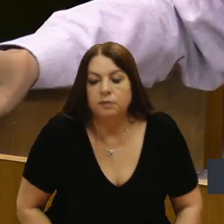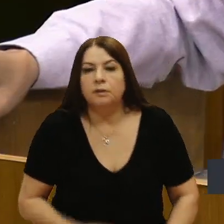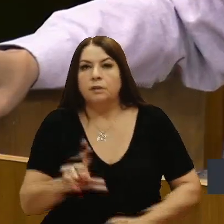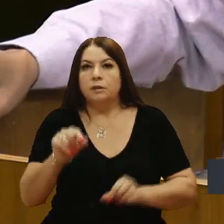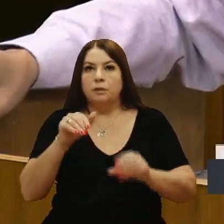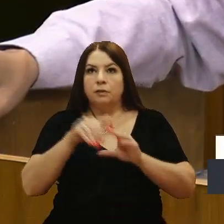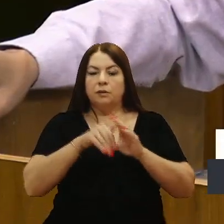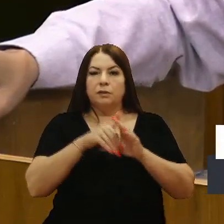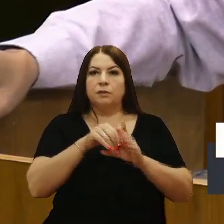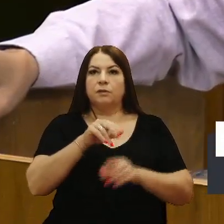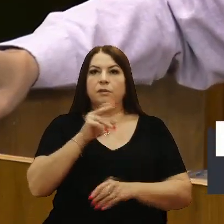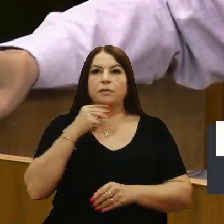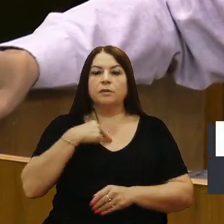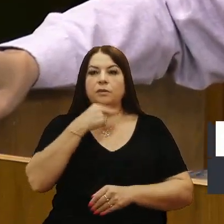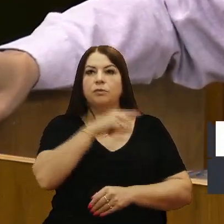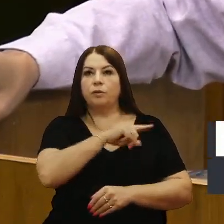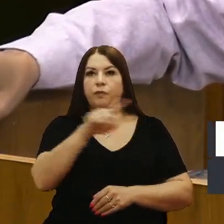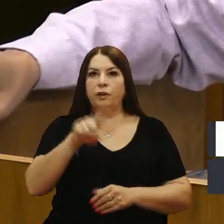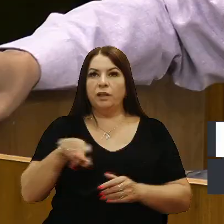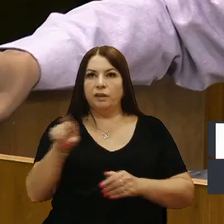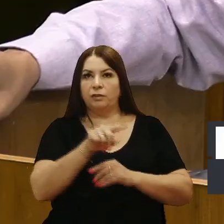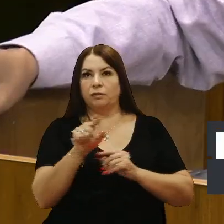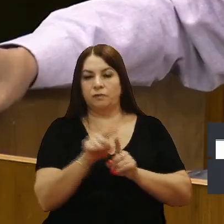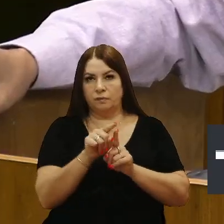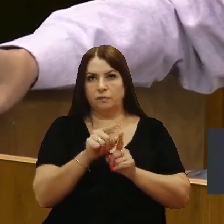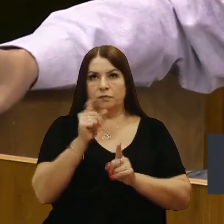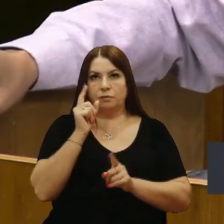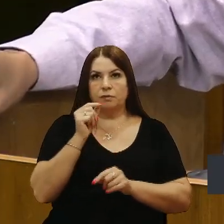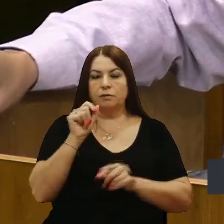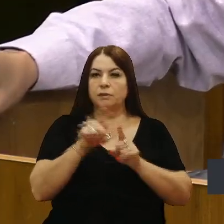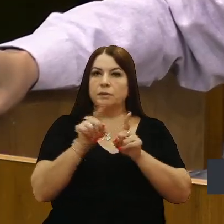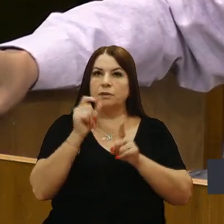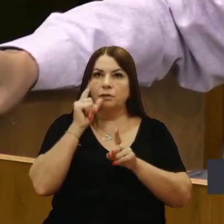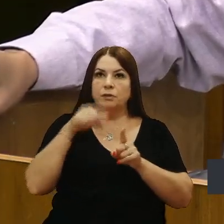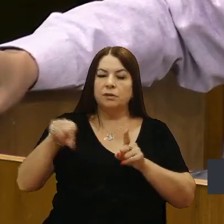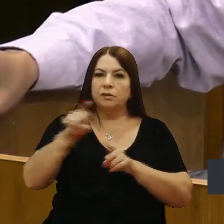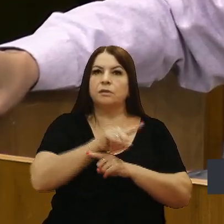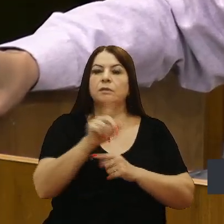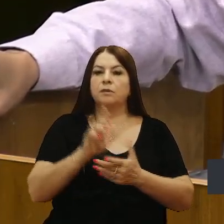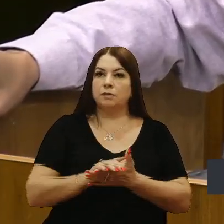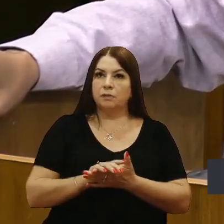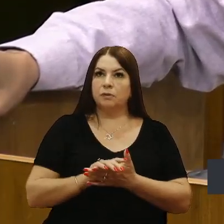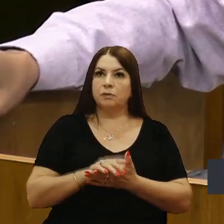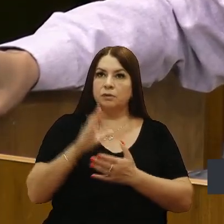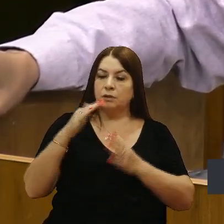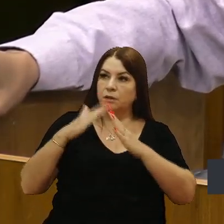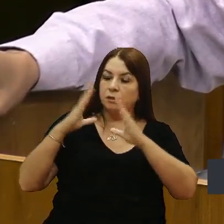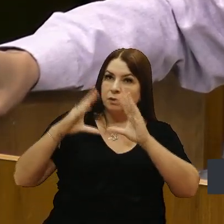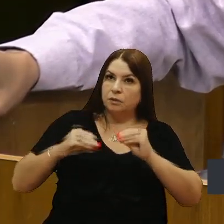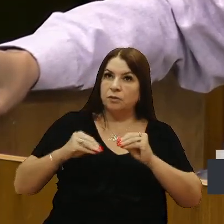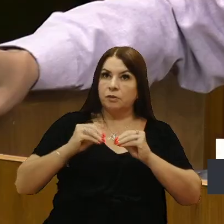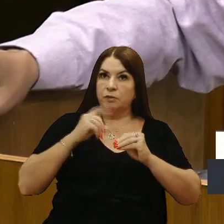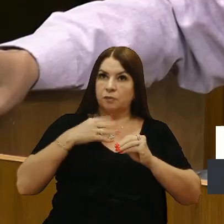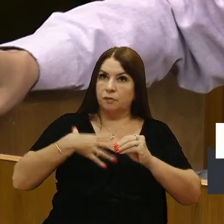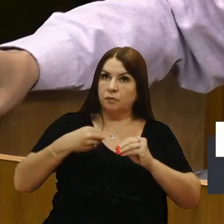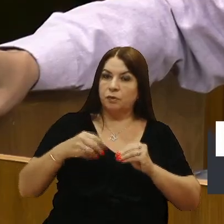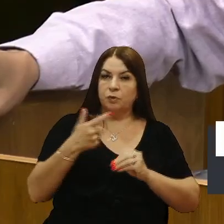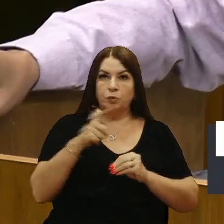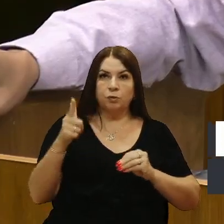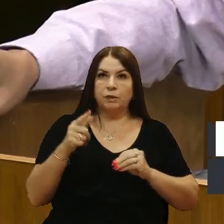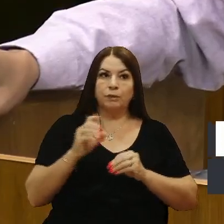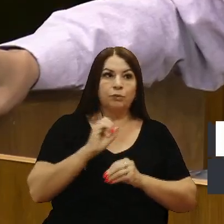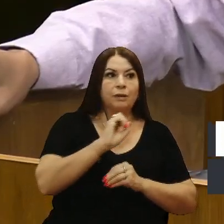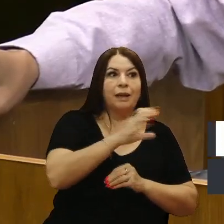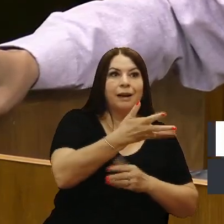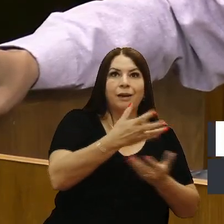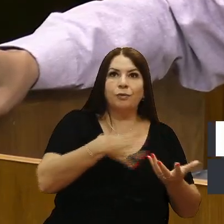das comunidades. Eu estou aqui para ser a voz daquela mãe que acorda antes de clarear o dia, chega em casa à noite, deixa seus filhos, às vezes não tem nem onde deixar os